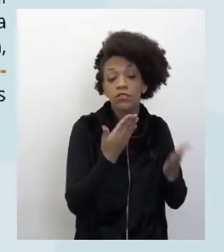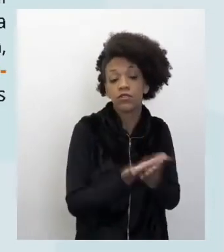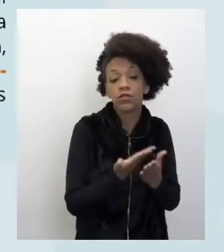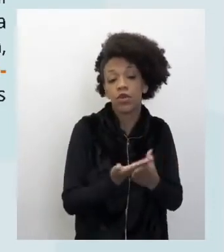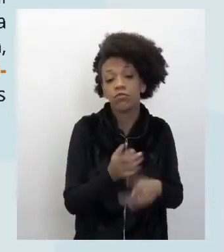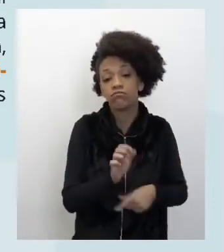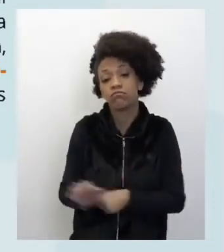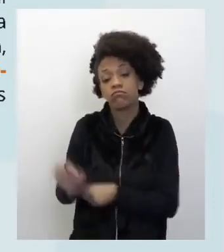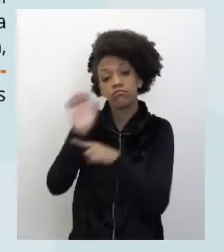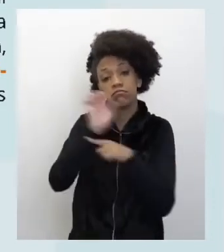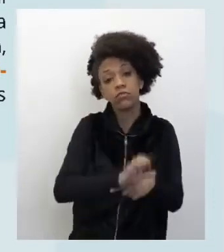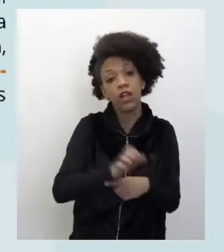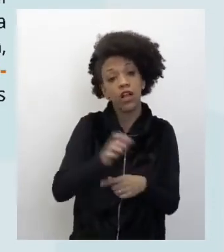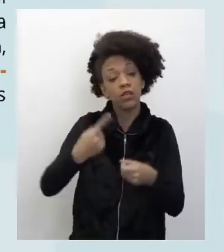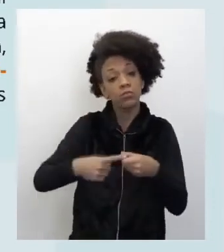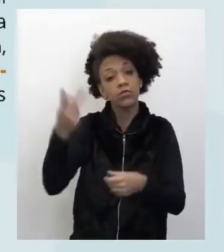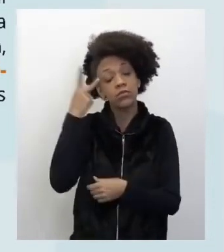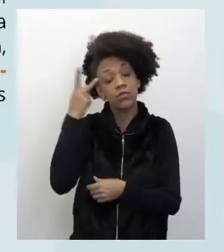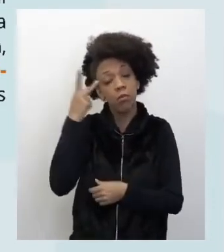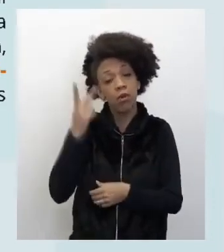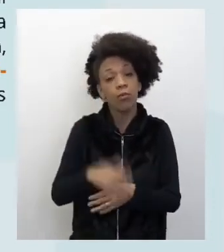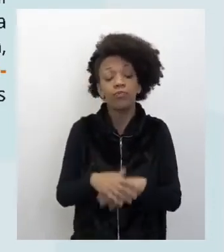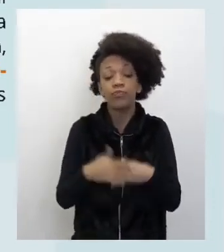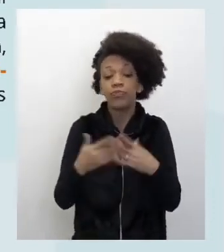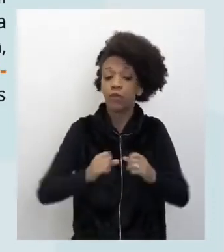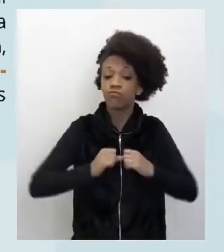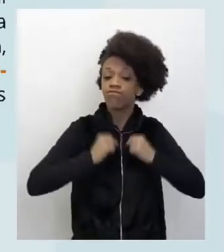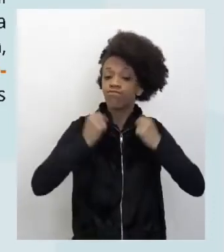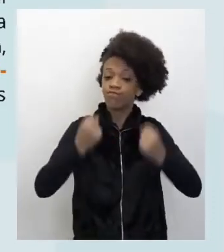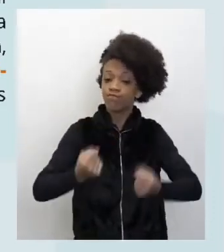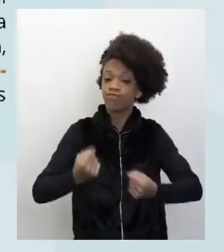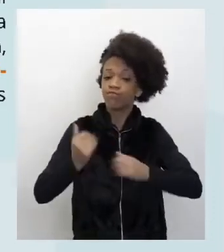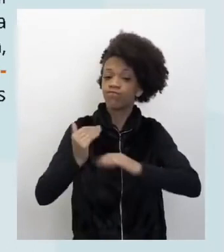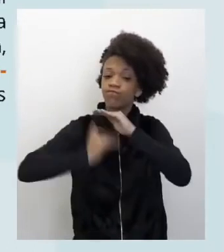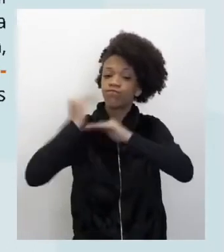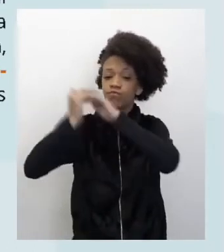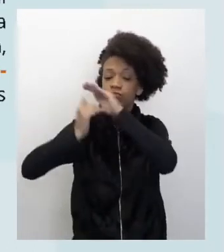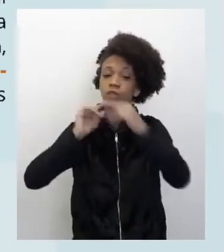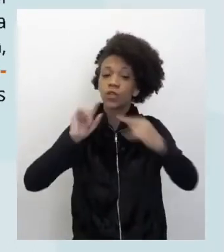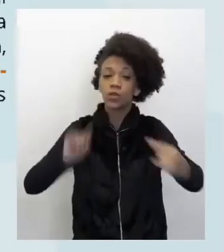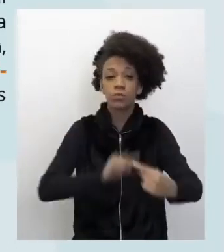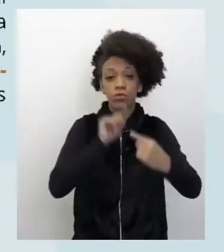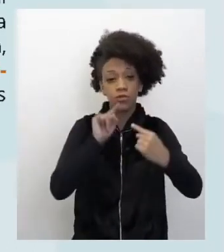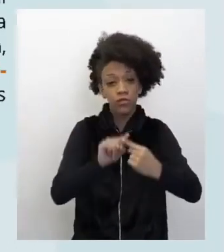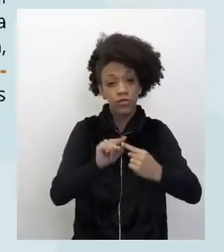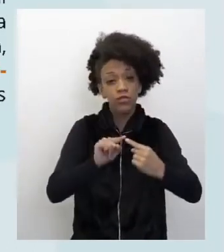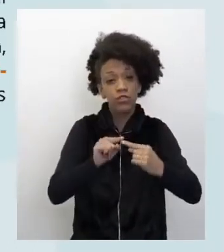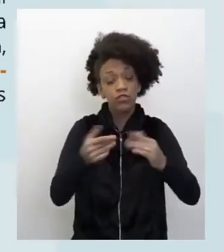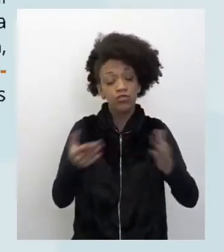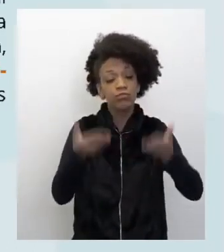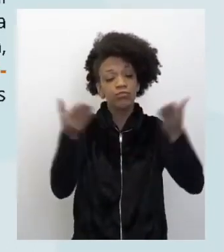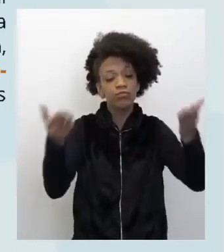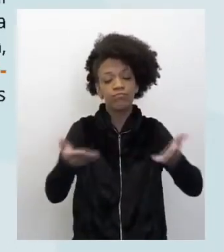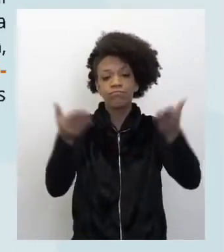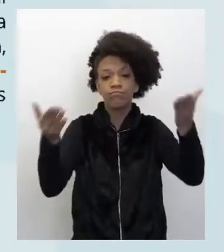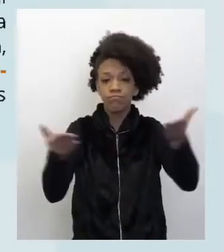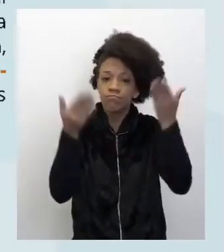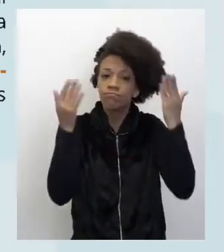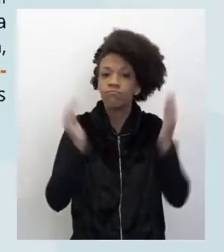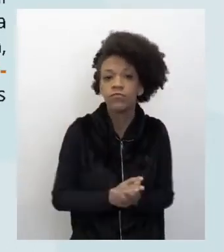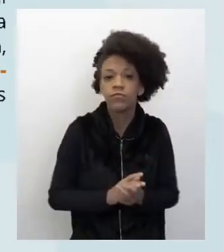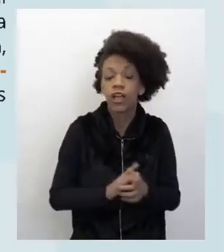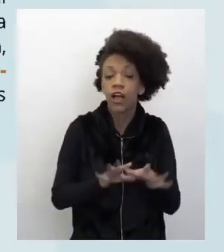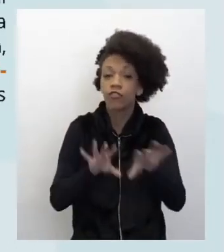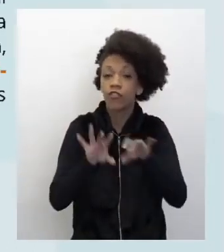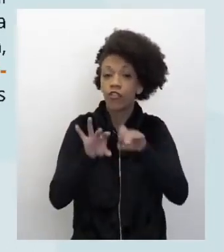Estaduais do Estado de São Paulo. É uma ação desenvolvida com o objetivo de promover, né, estimular a